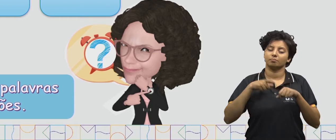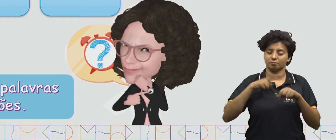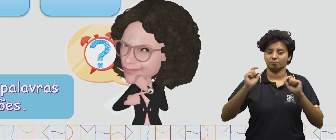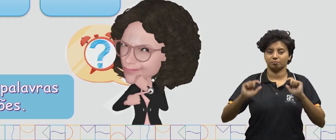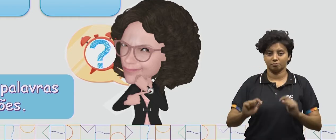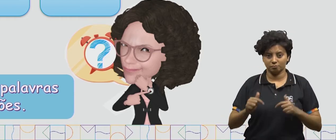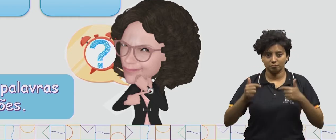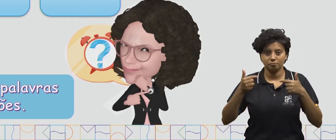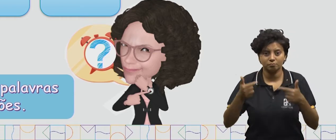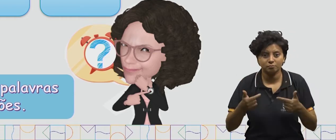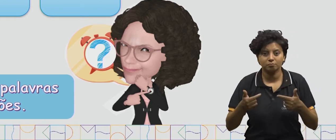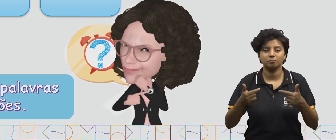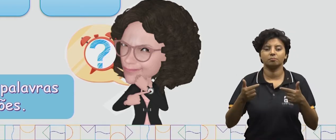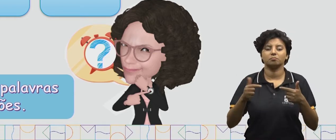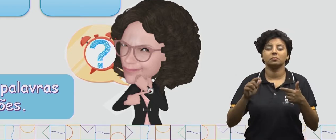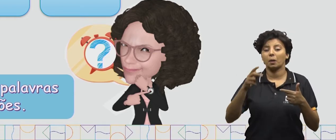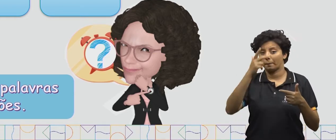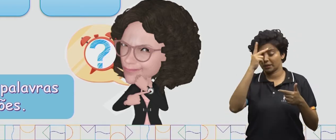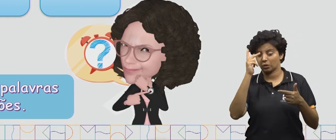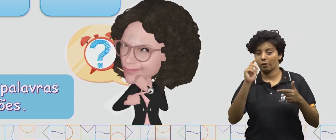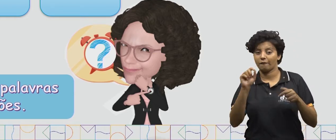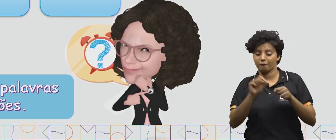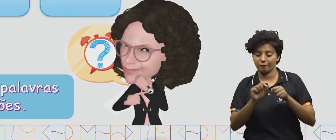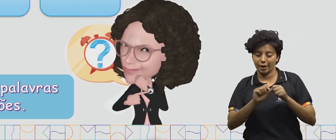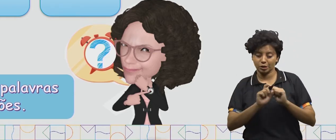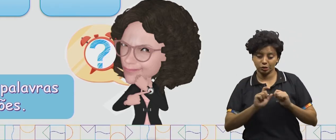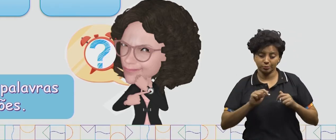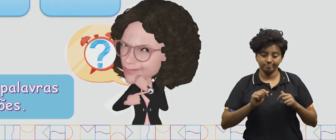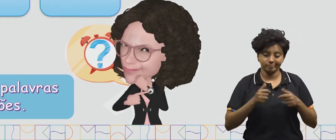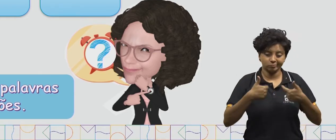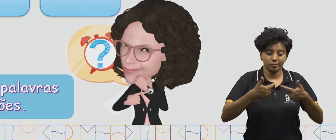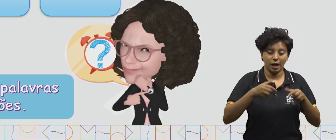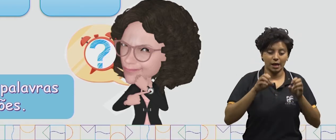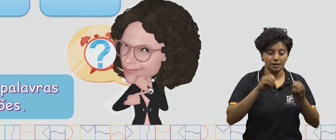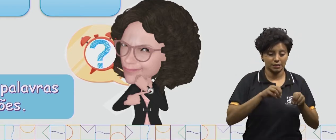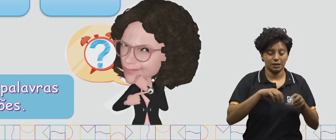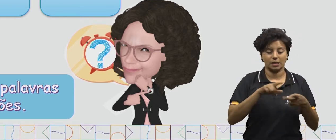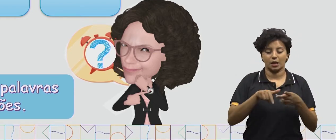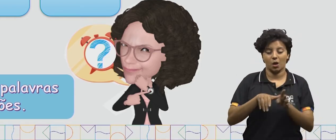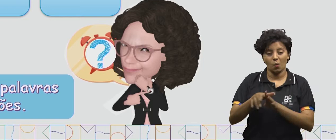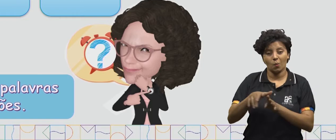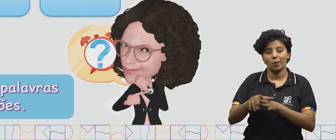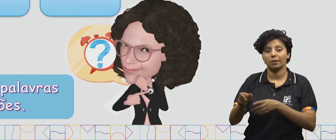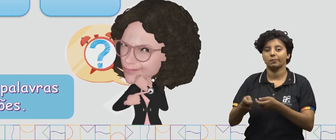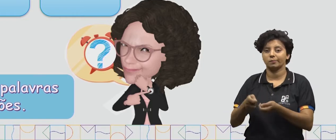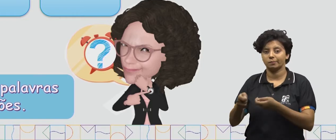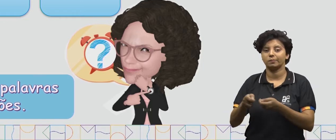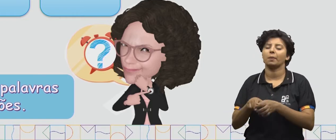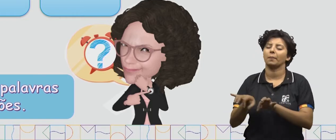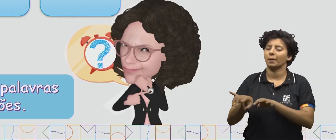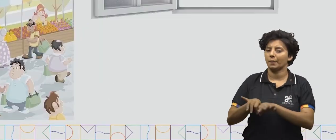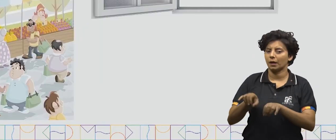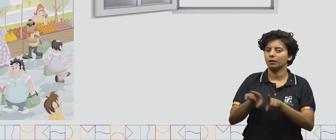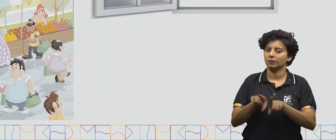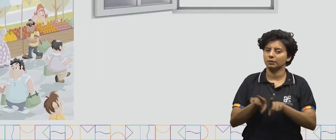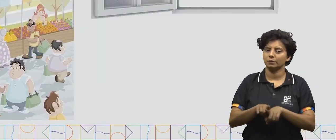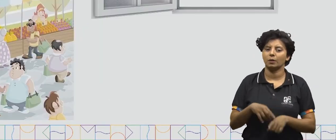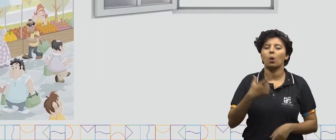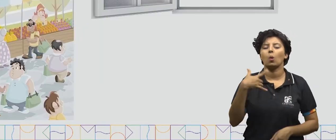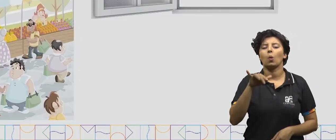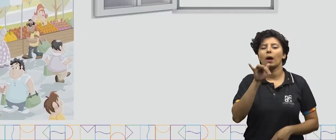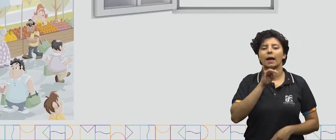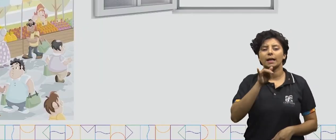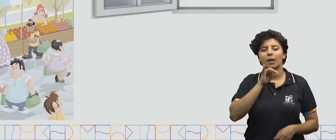indicam ações. Alguém realizou a ação de ensinar, orientar, dirigir e preparar.